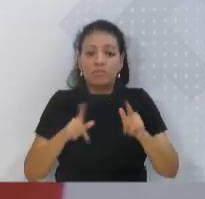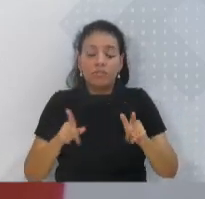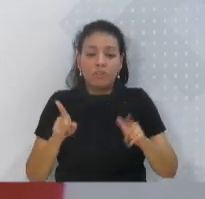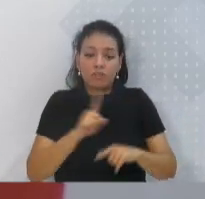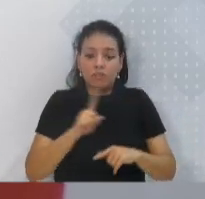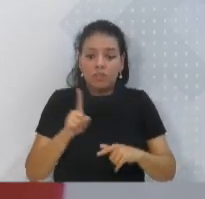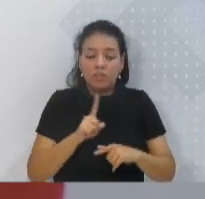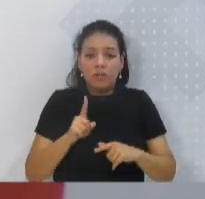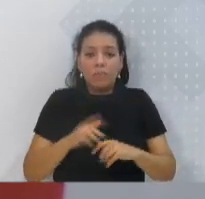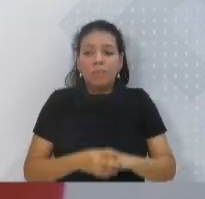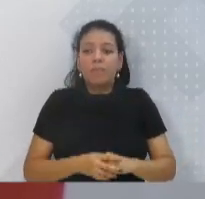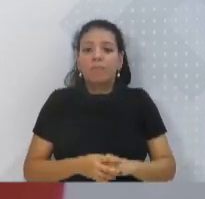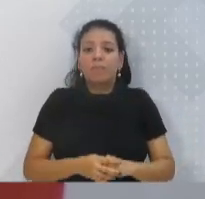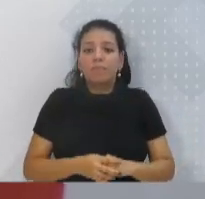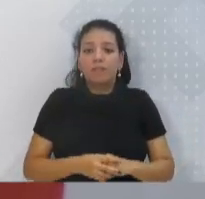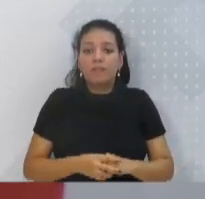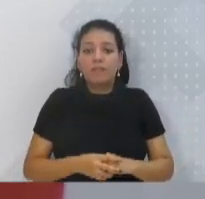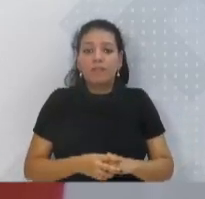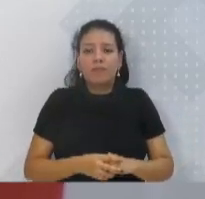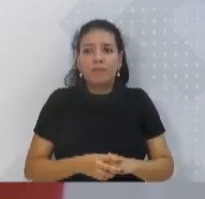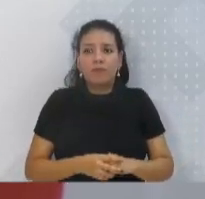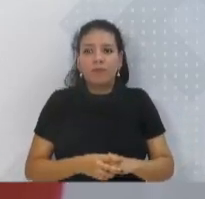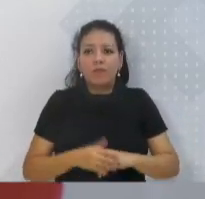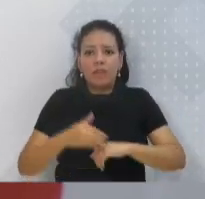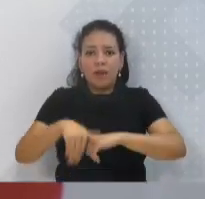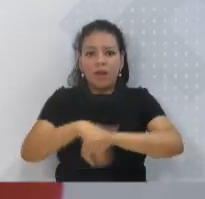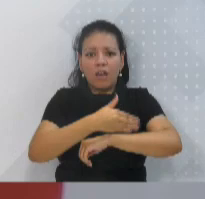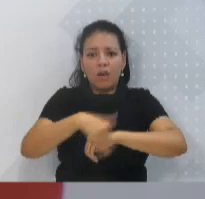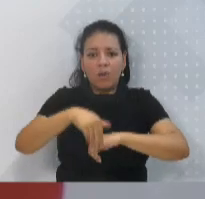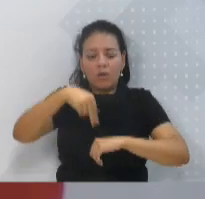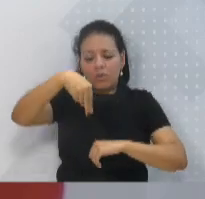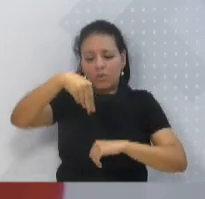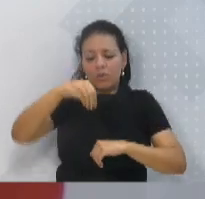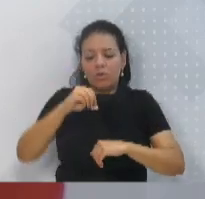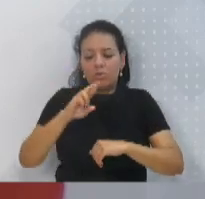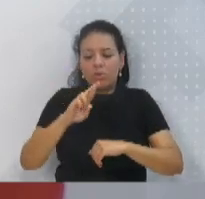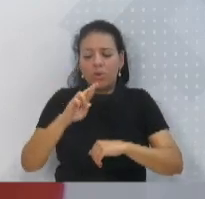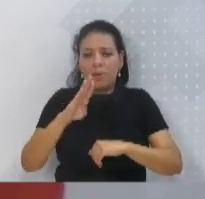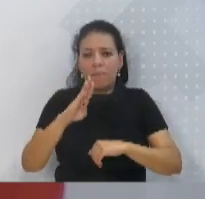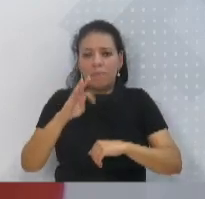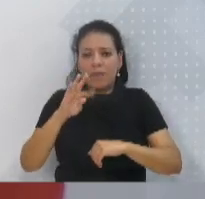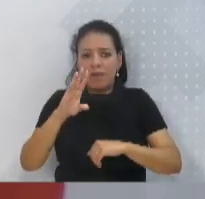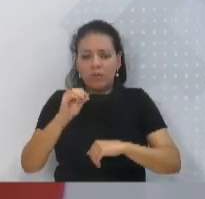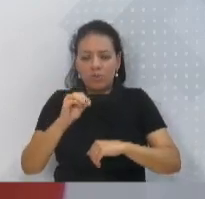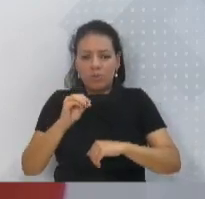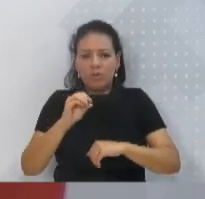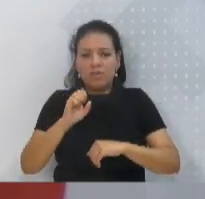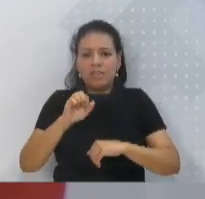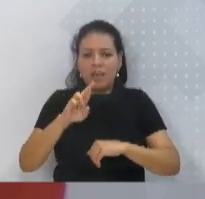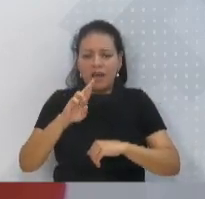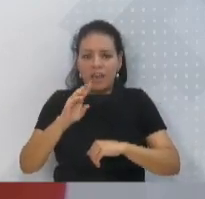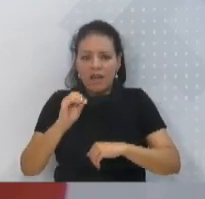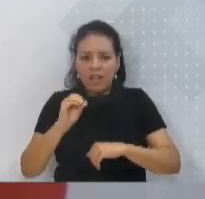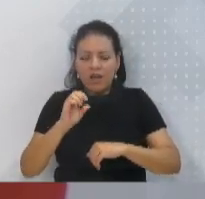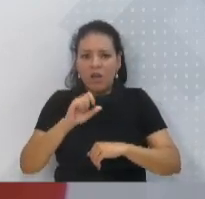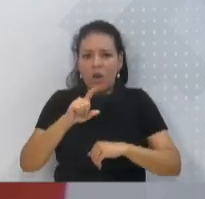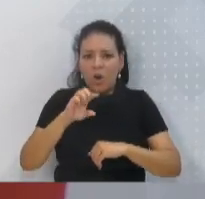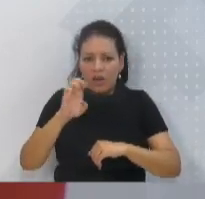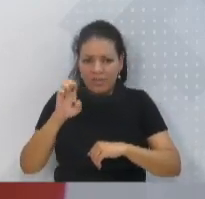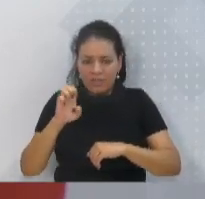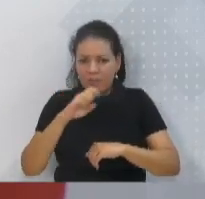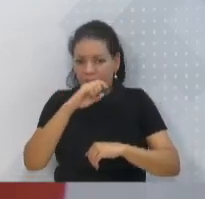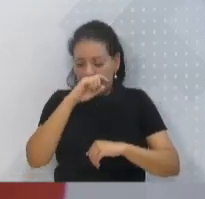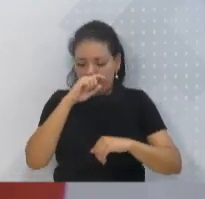disso, com relação à Rua Norberto Seara Heusi. Norberto Seara Heusi, esquina com a